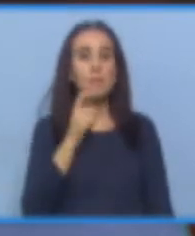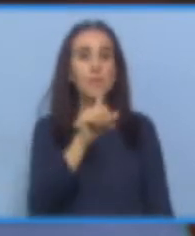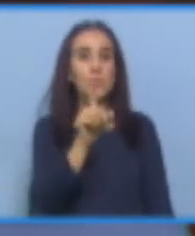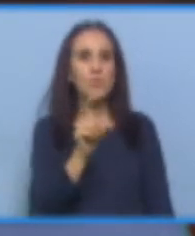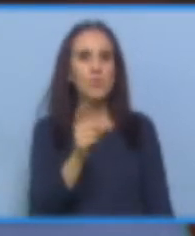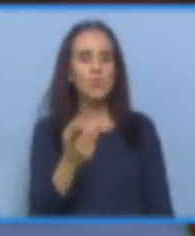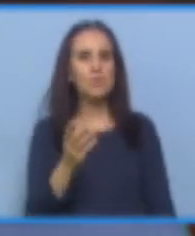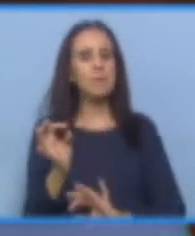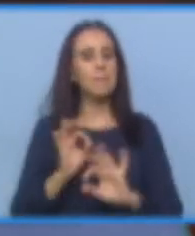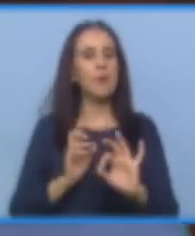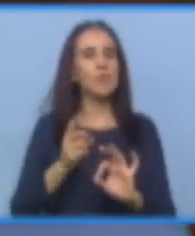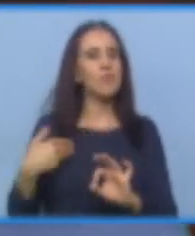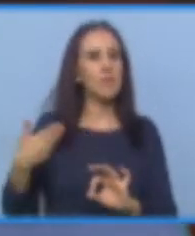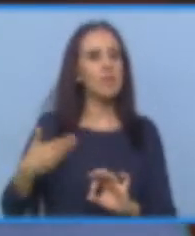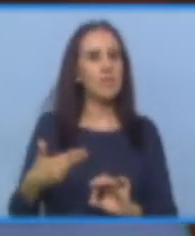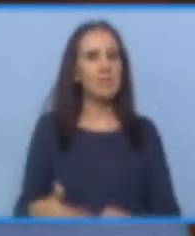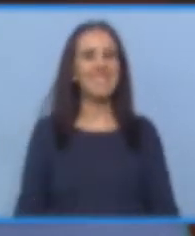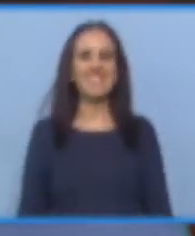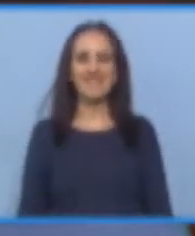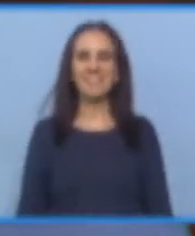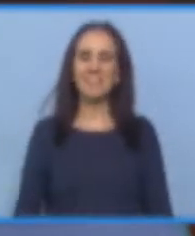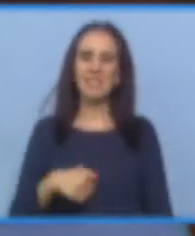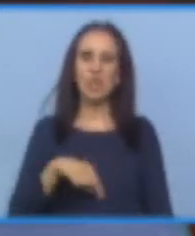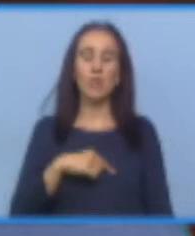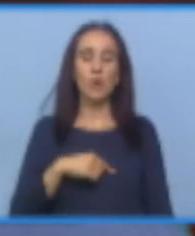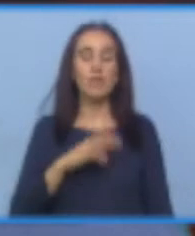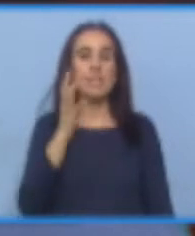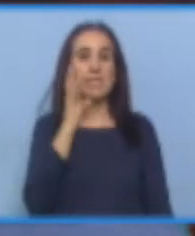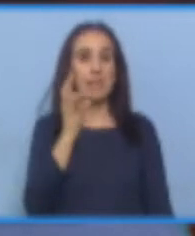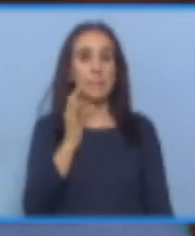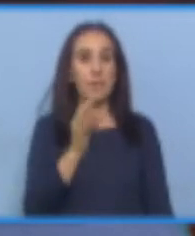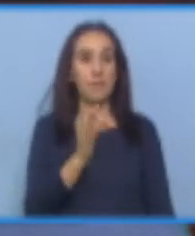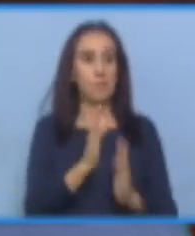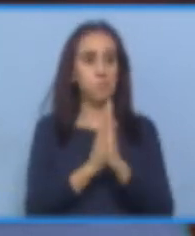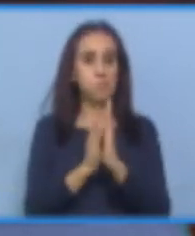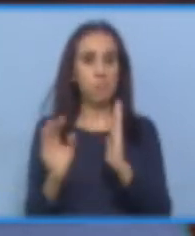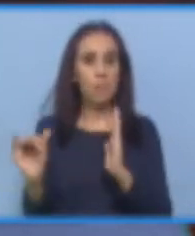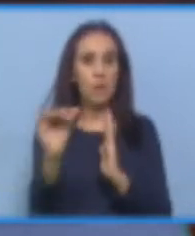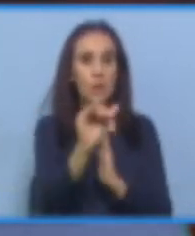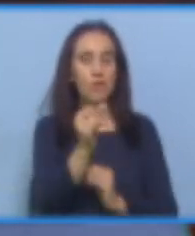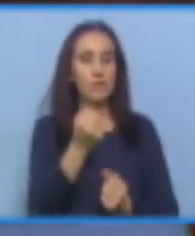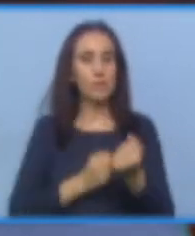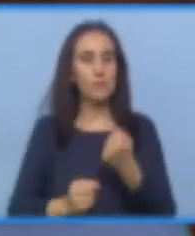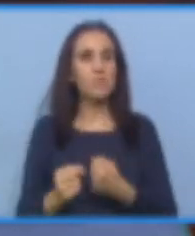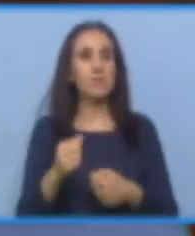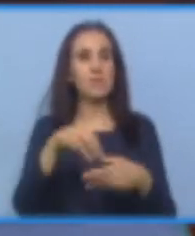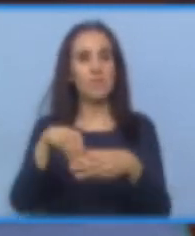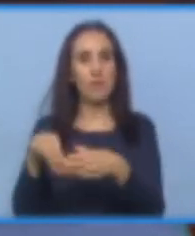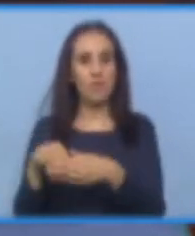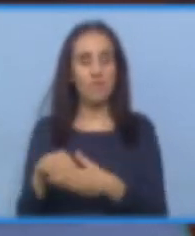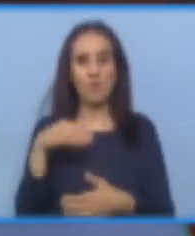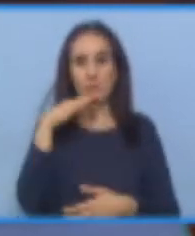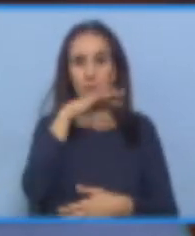que foi acontecendo. Sim, nós procuramos envolver as paróquias, os movimentos,